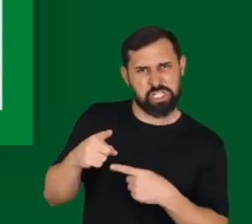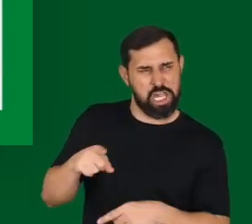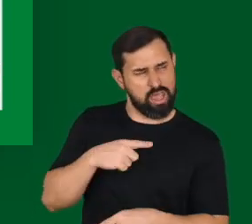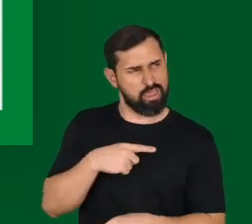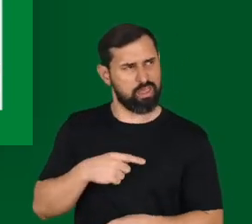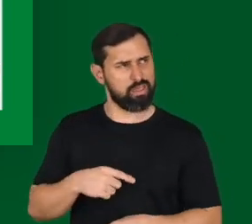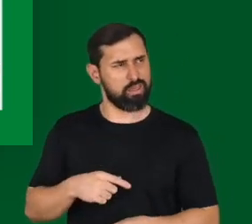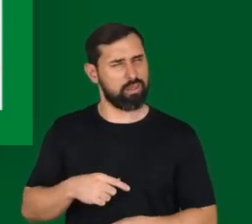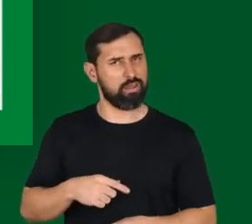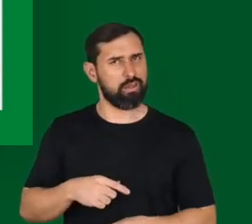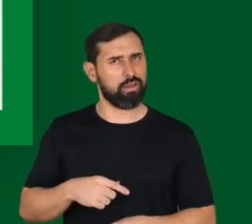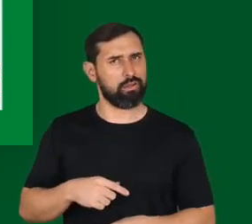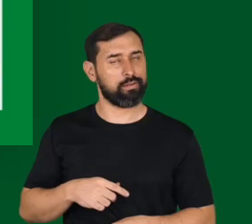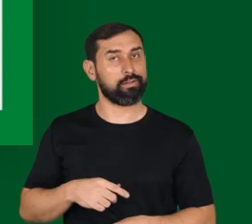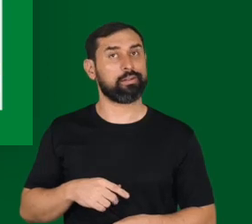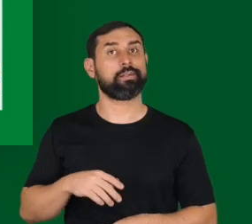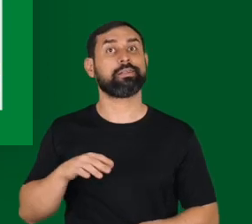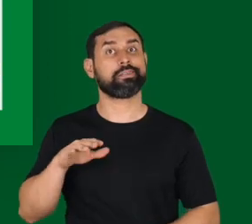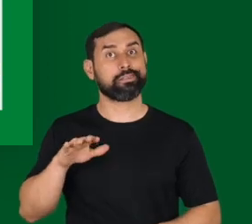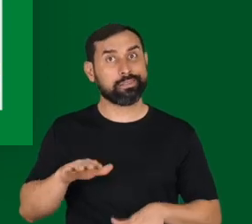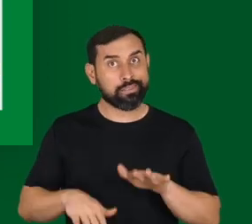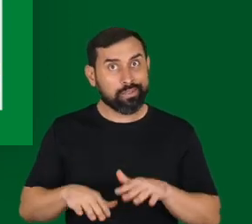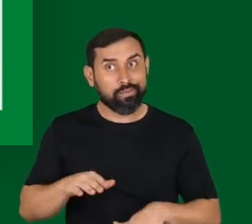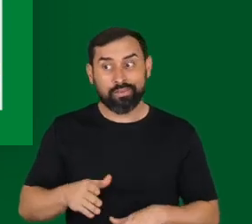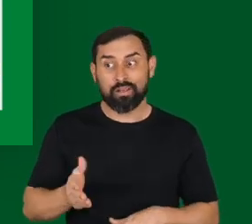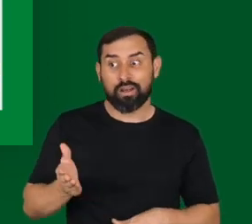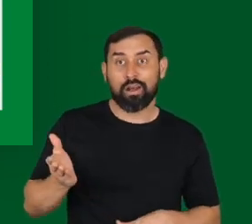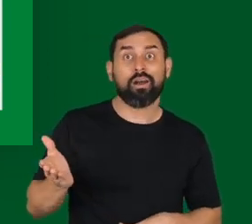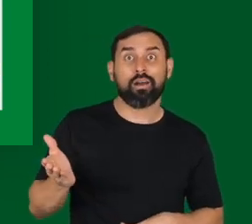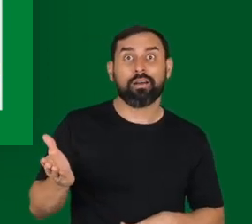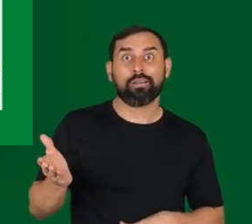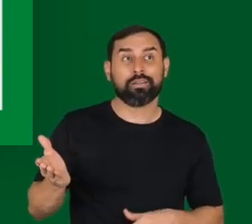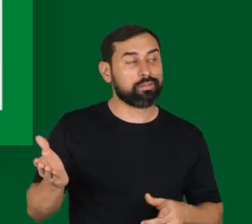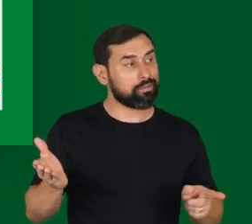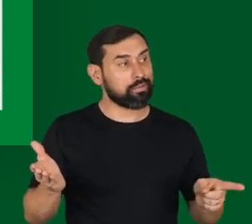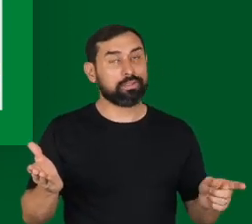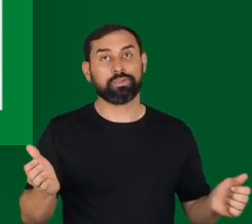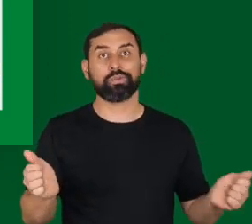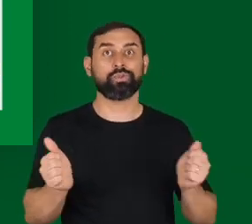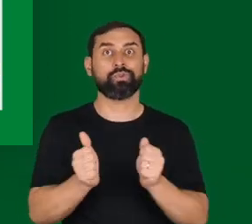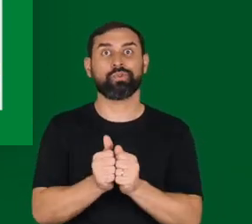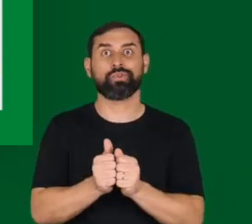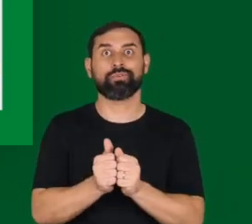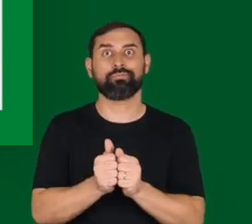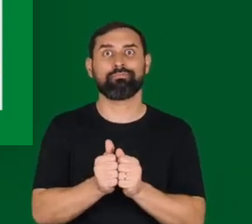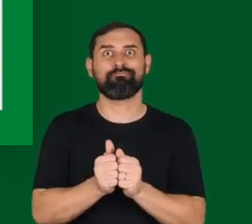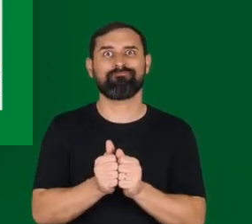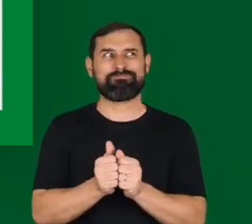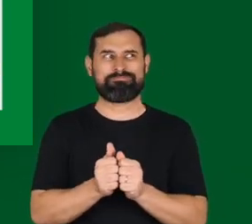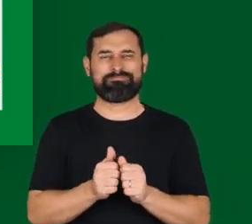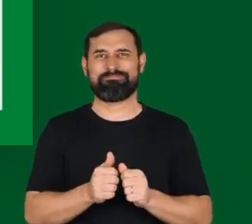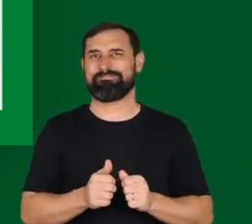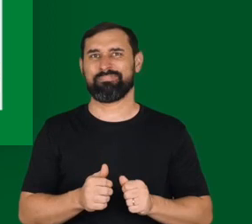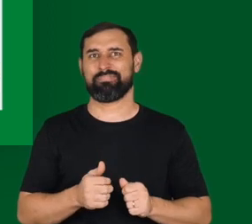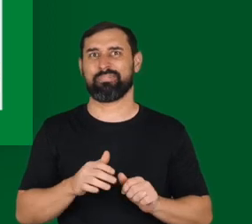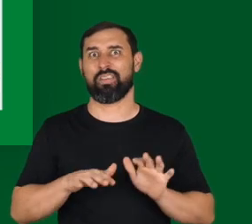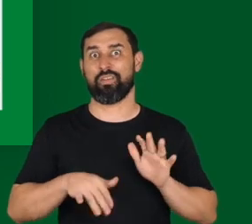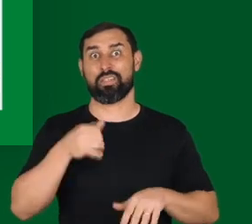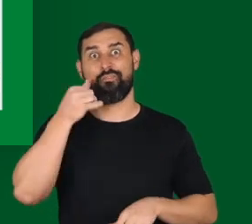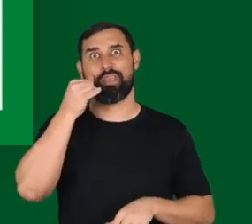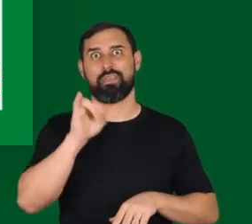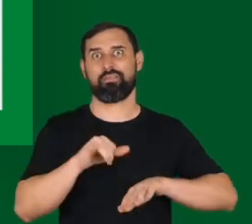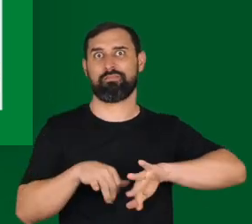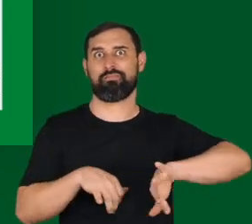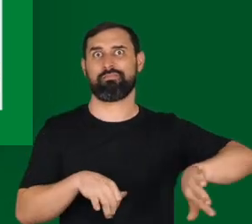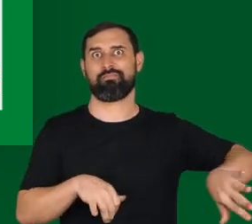transporta uma vítima que nem teria necessidade de ser transportada para a preservação daquela criança, né,